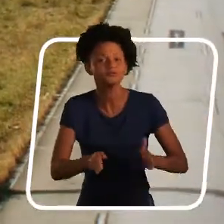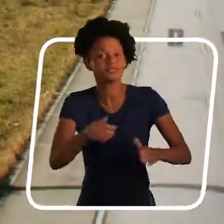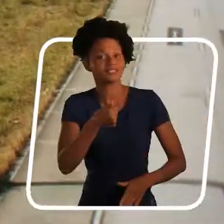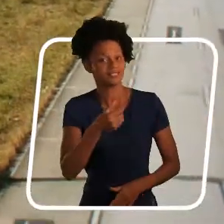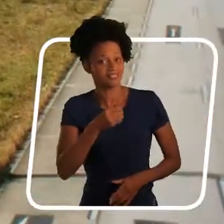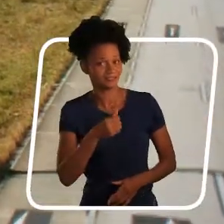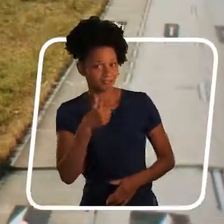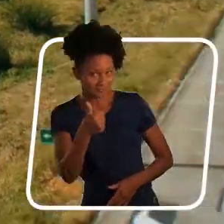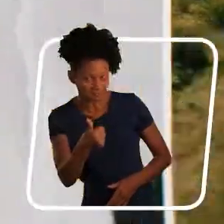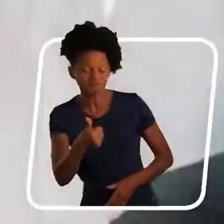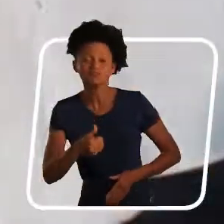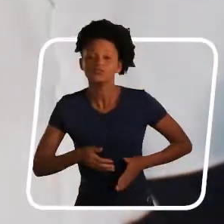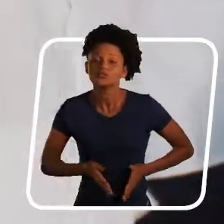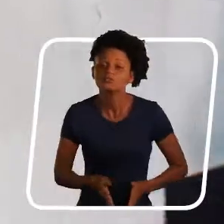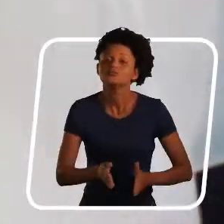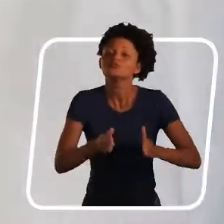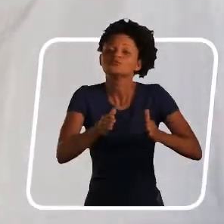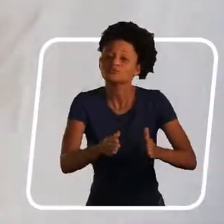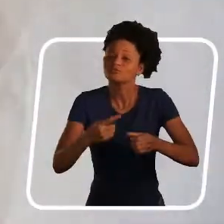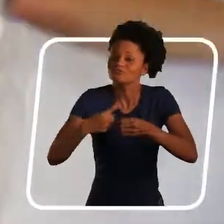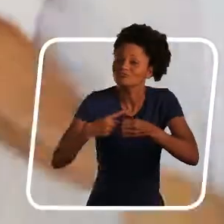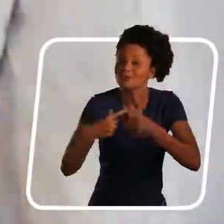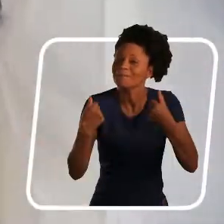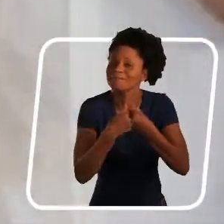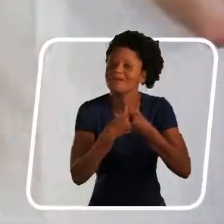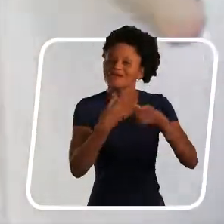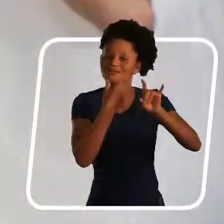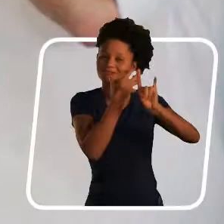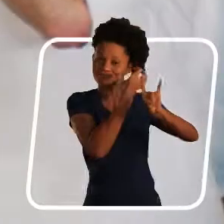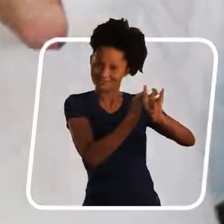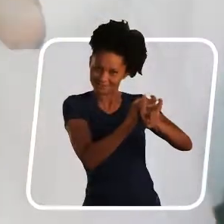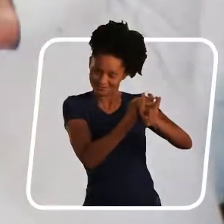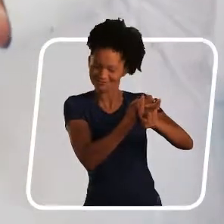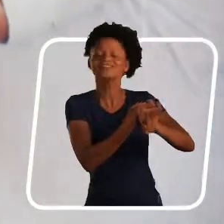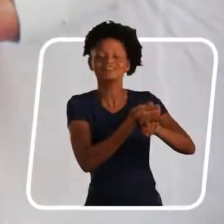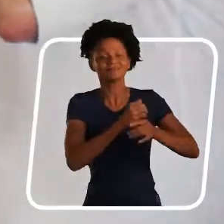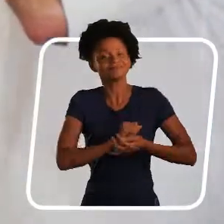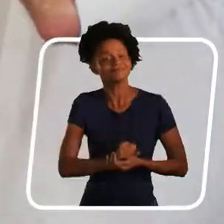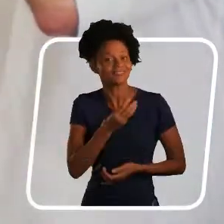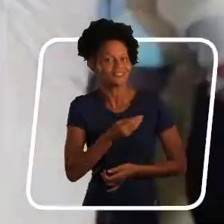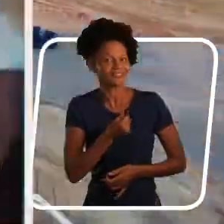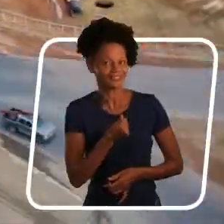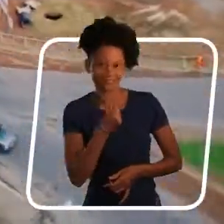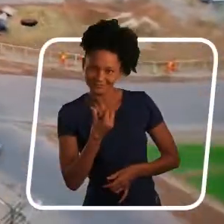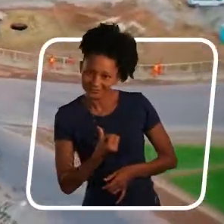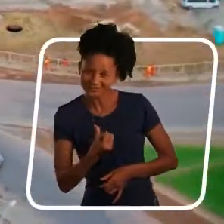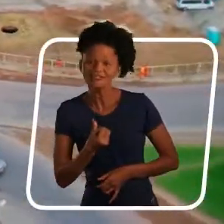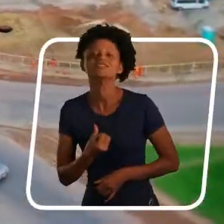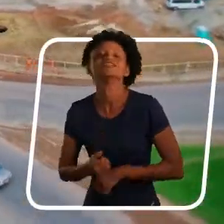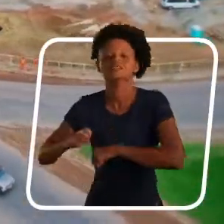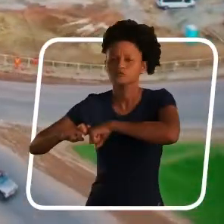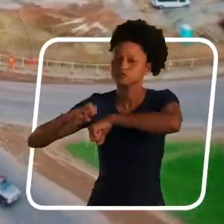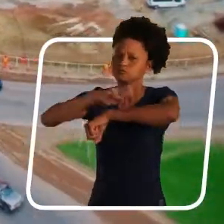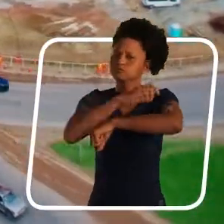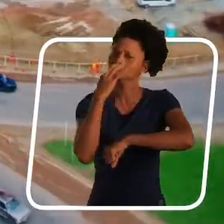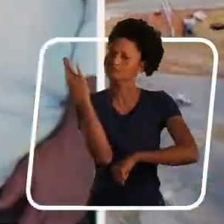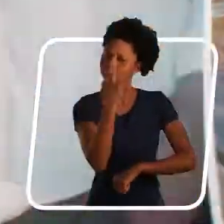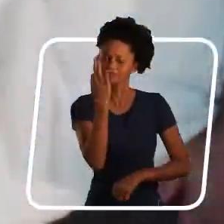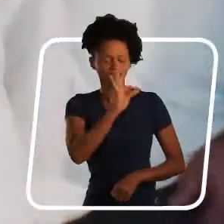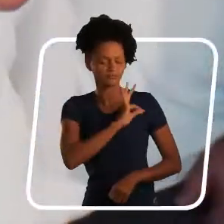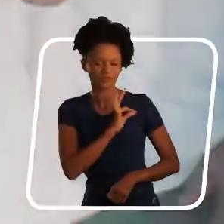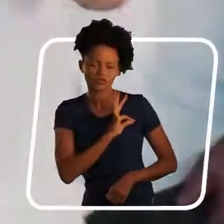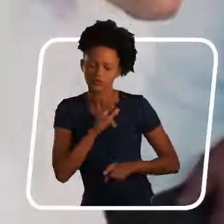da BR-101, a estrada do Carié e Najá, o asfaltamento da BR-316, o viaduto da Federal,